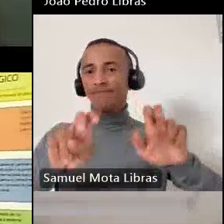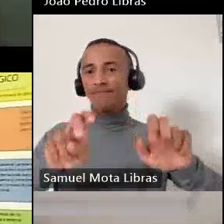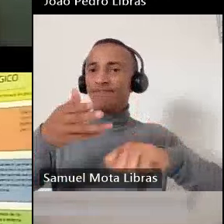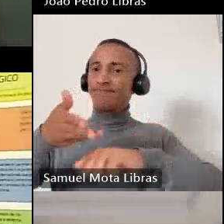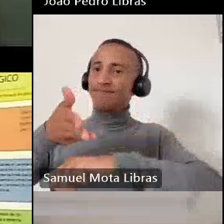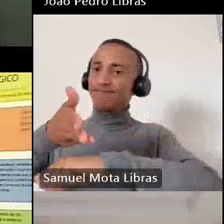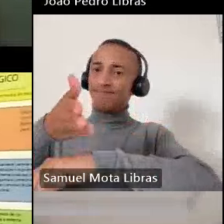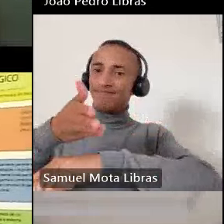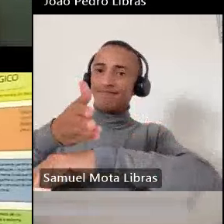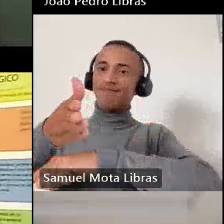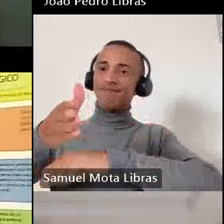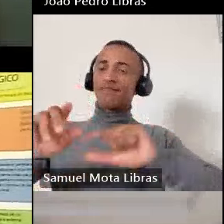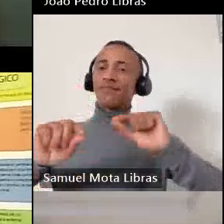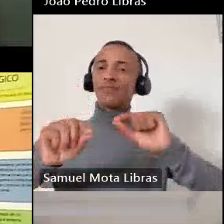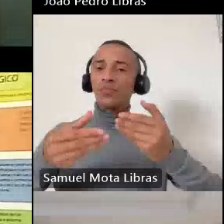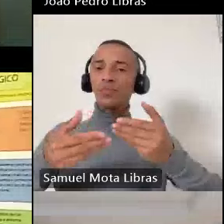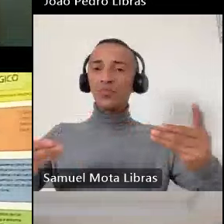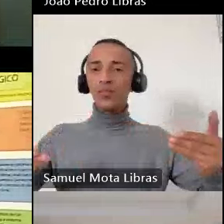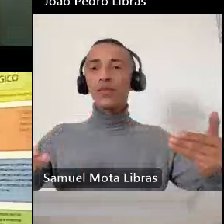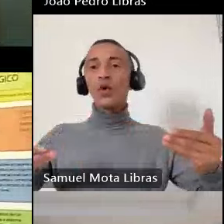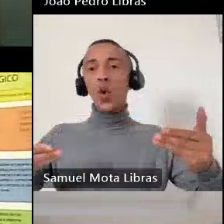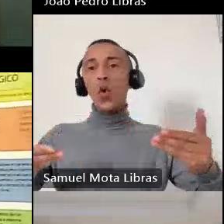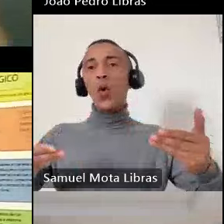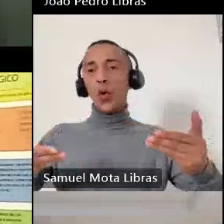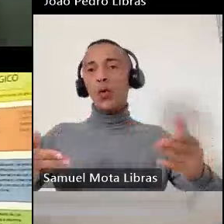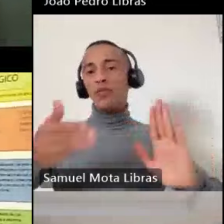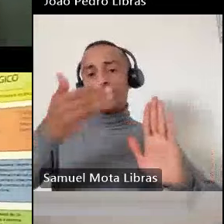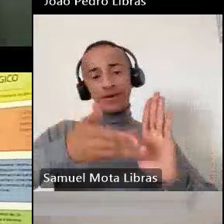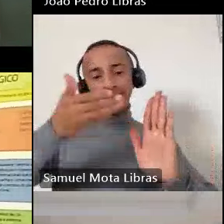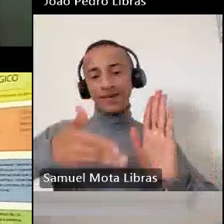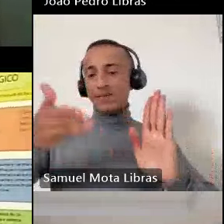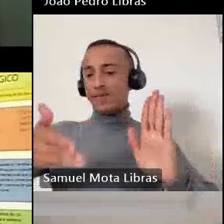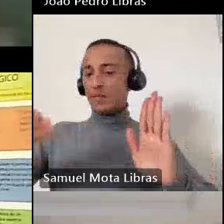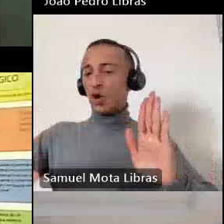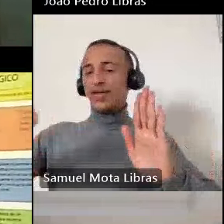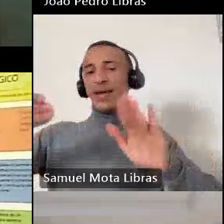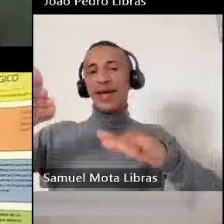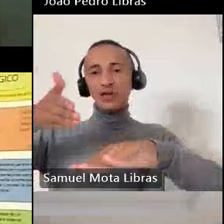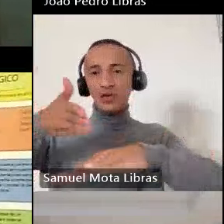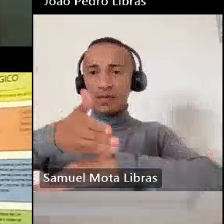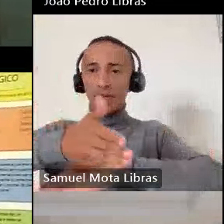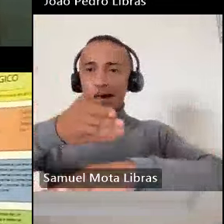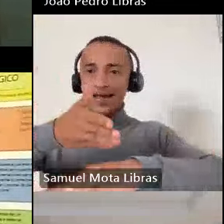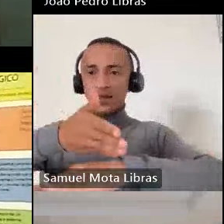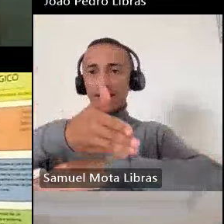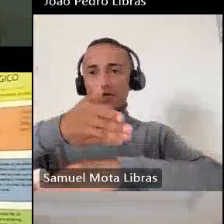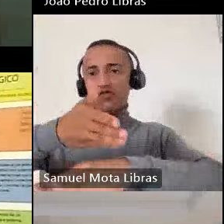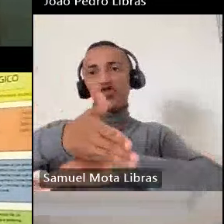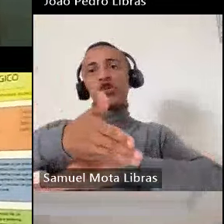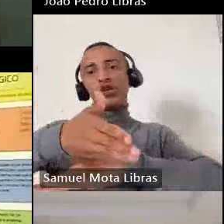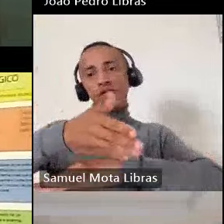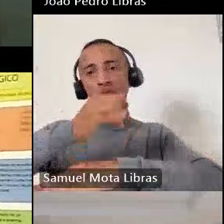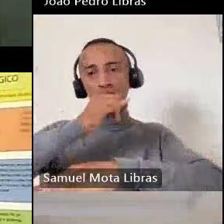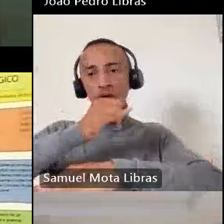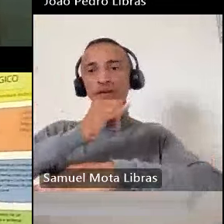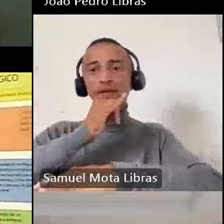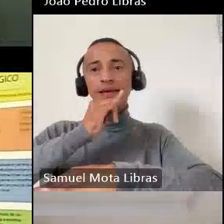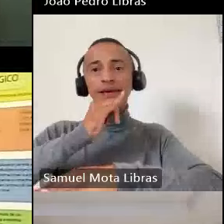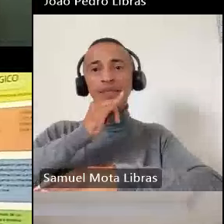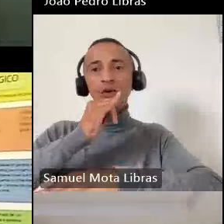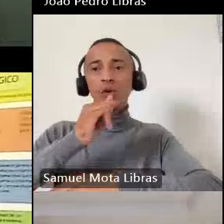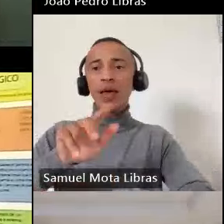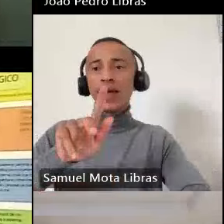como que a eh esse processo participativo em vários momentos O que teve no PPA ou que teve o que tá tendo agora na estratégia Brasil